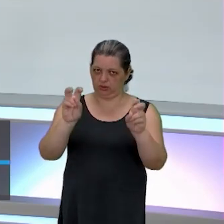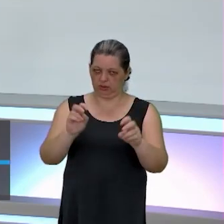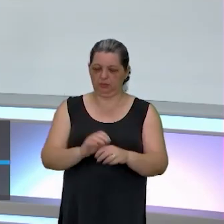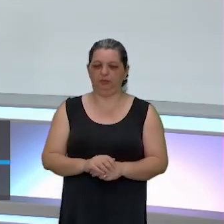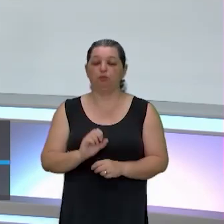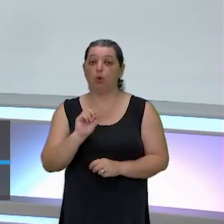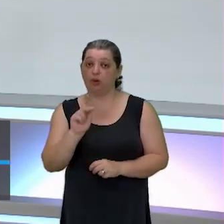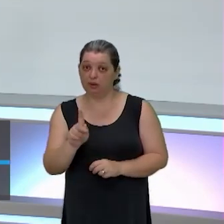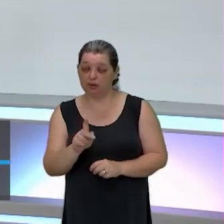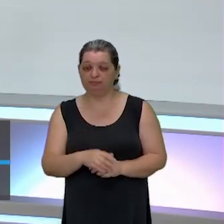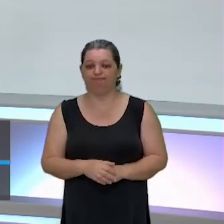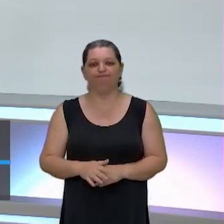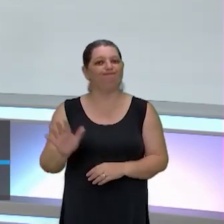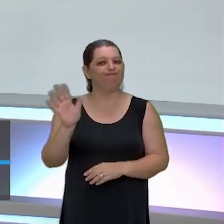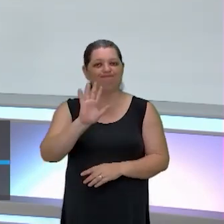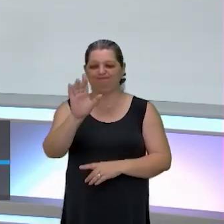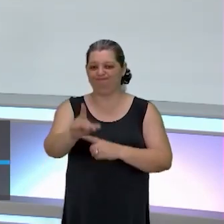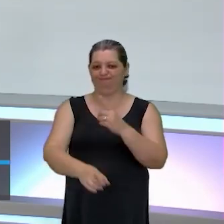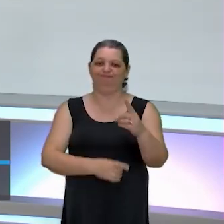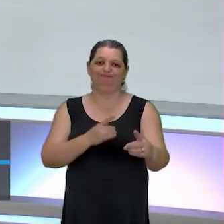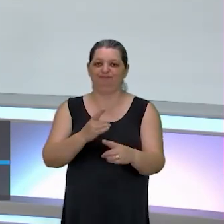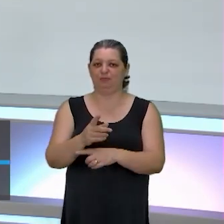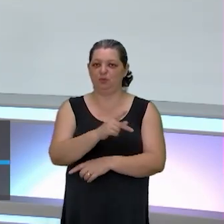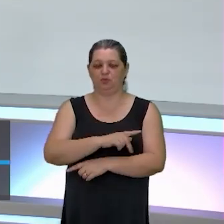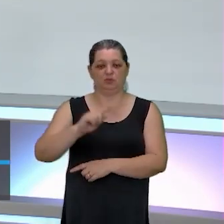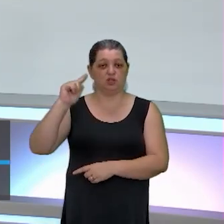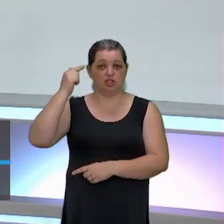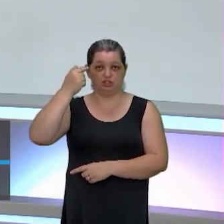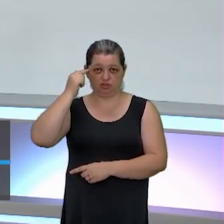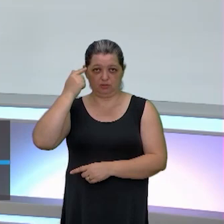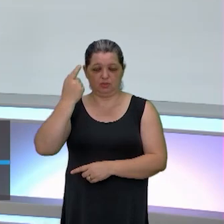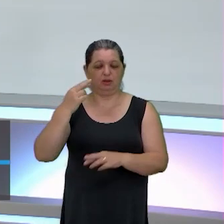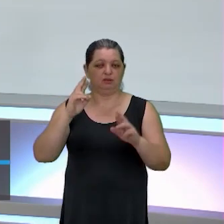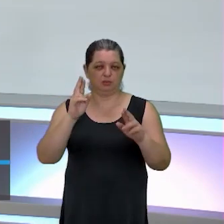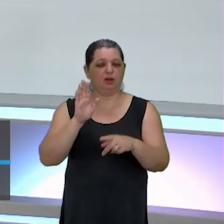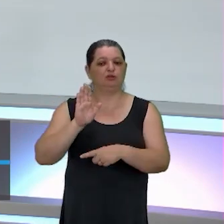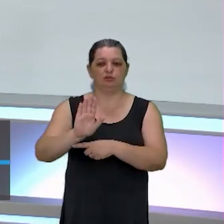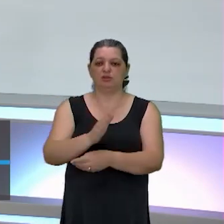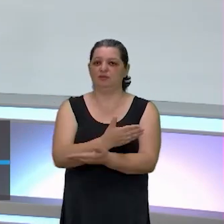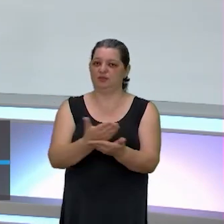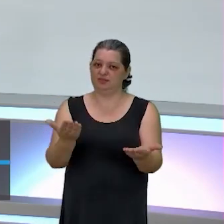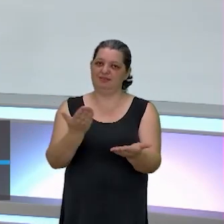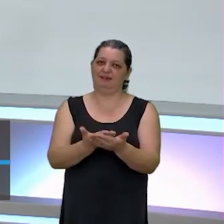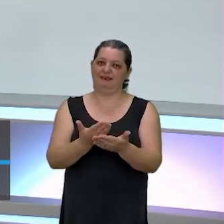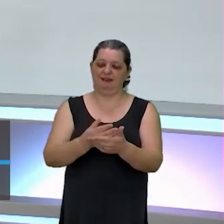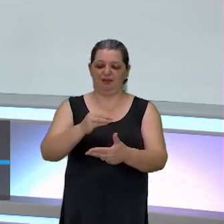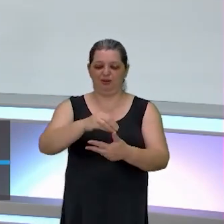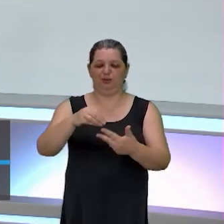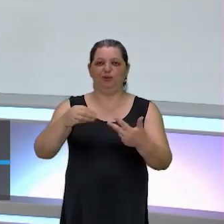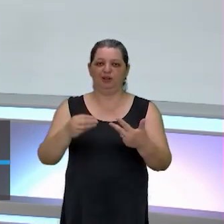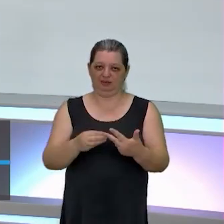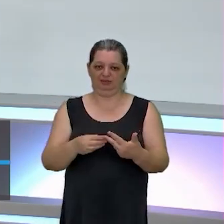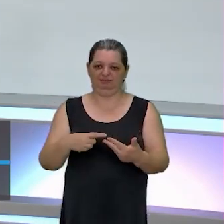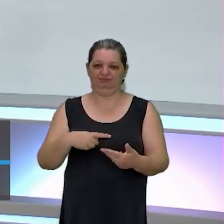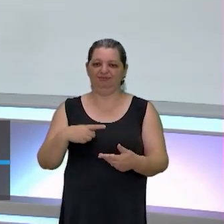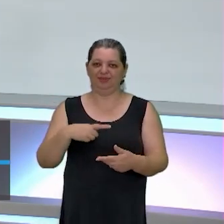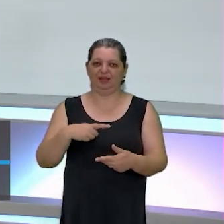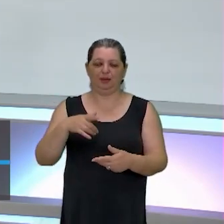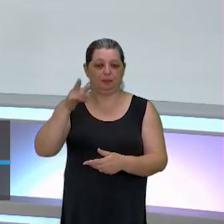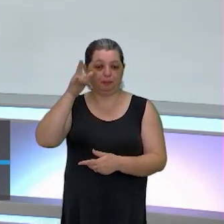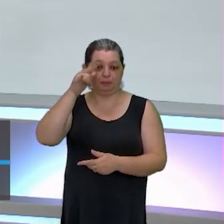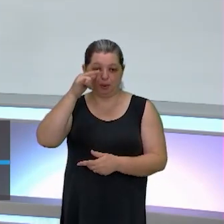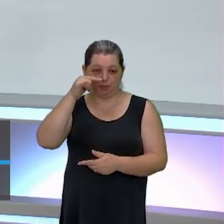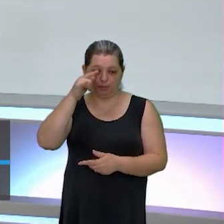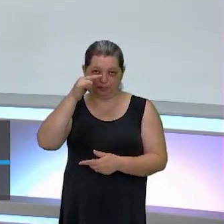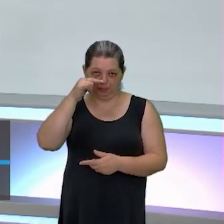Fechou então até a próxima bolsa o gimba Espero que tenha ajudado vocês nessa sal do Enem tem hoje lá no Instagram